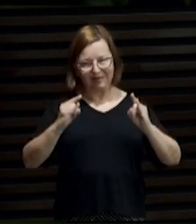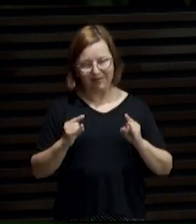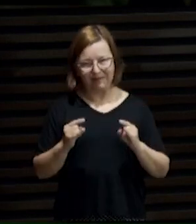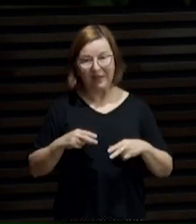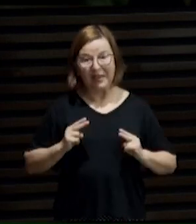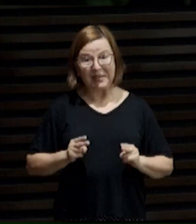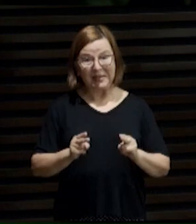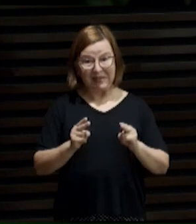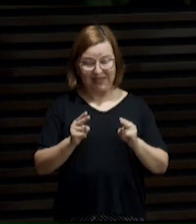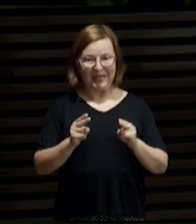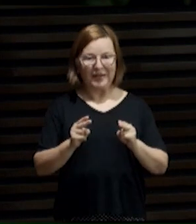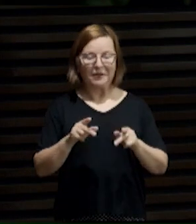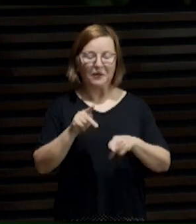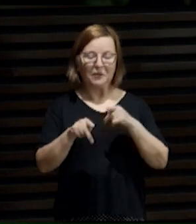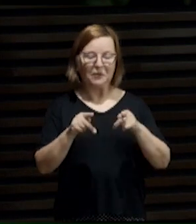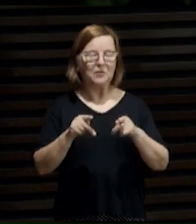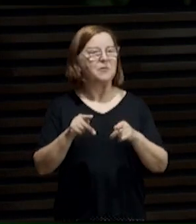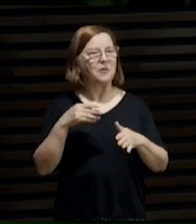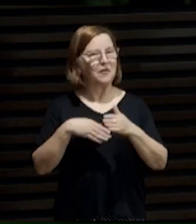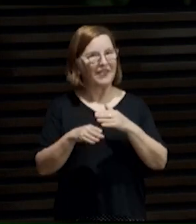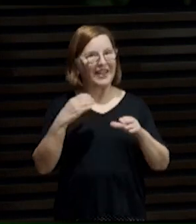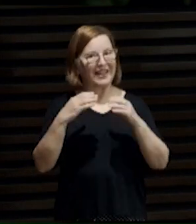Jerusalém, eles subiam cantando os salmos.